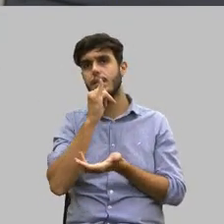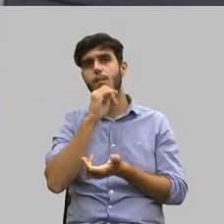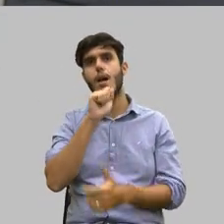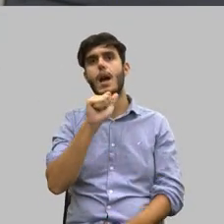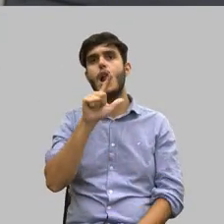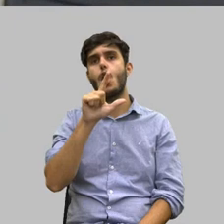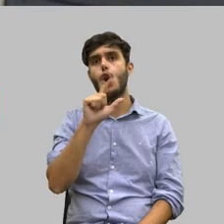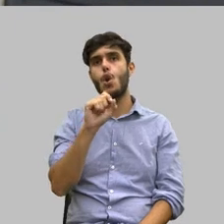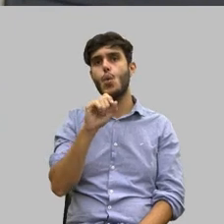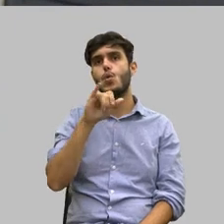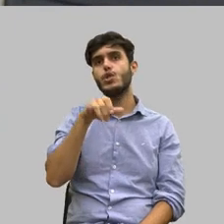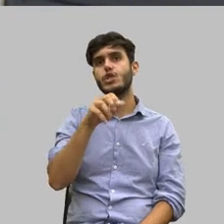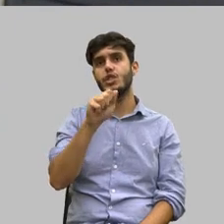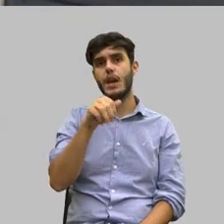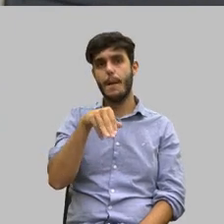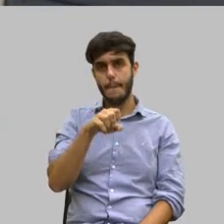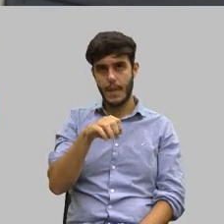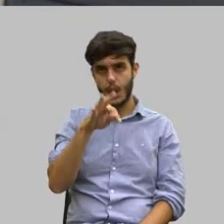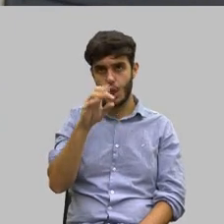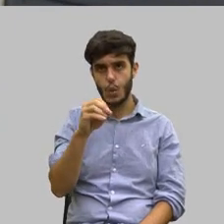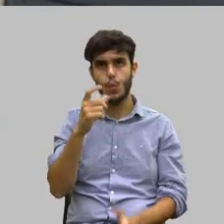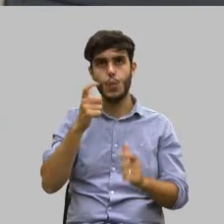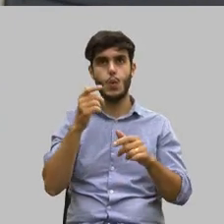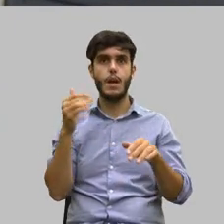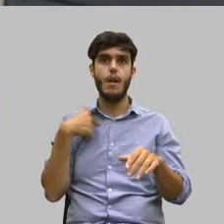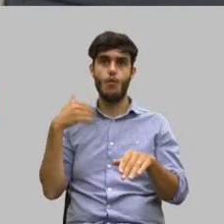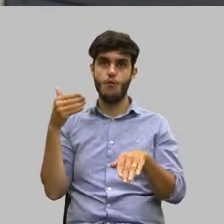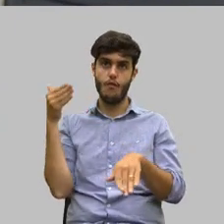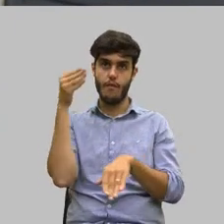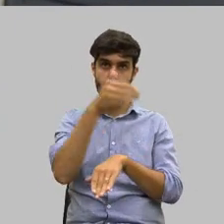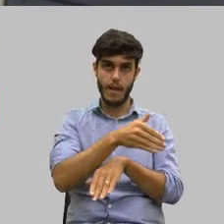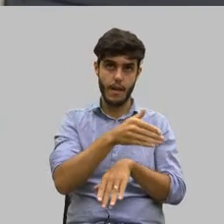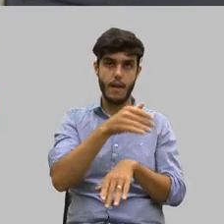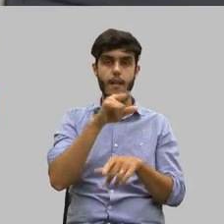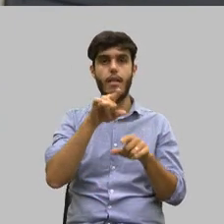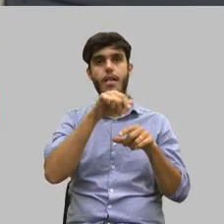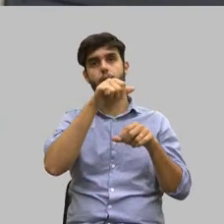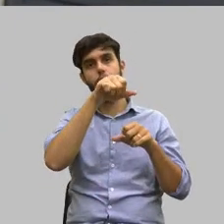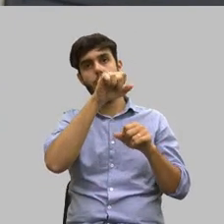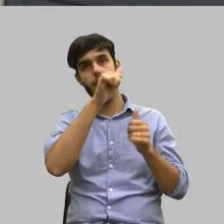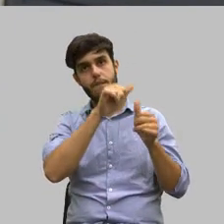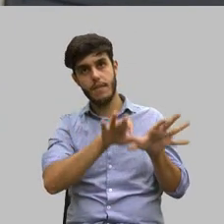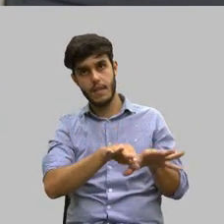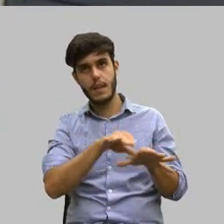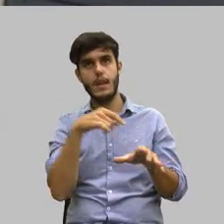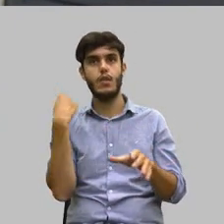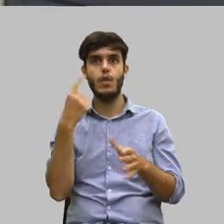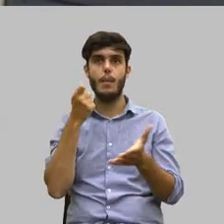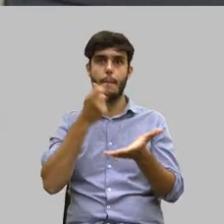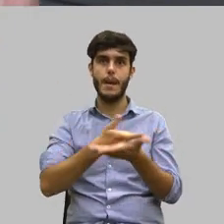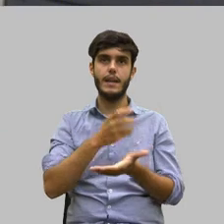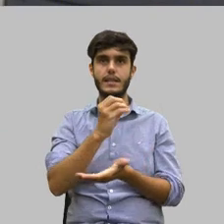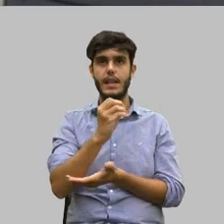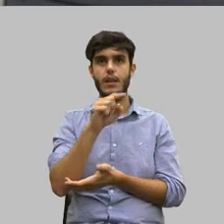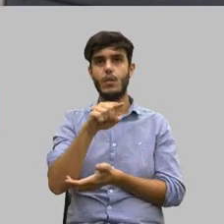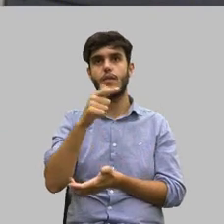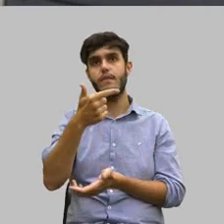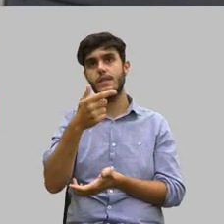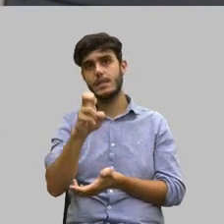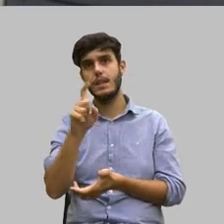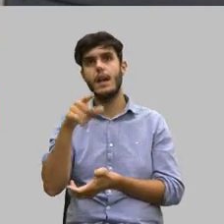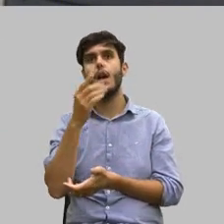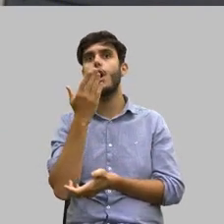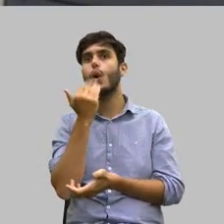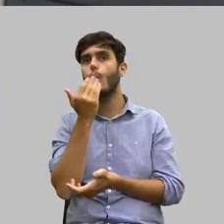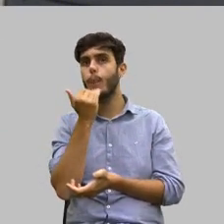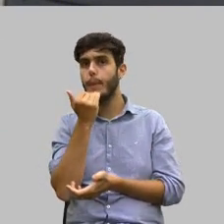e estadia para o deslocamento do militar a gente paga 0,25 é custei alimentação